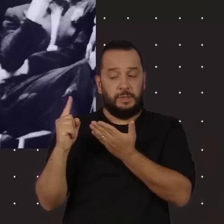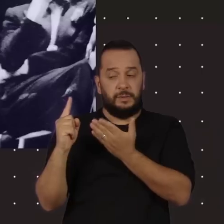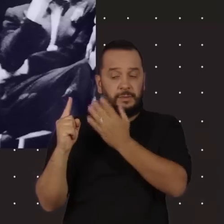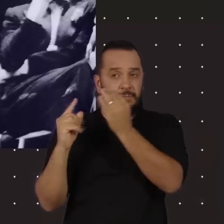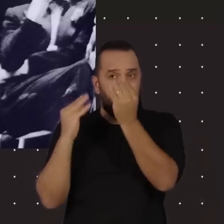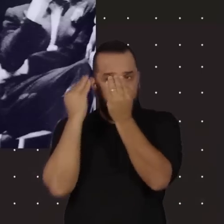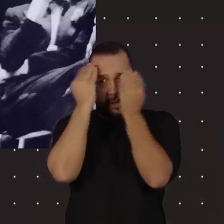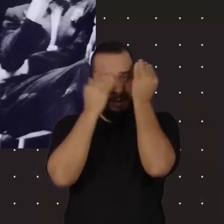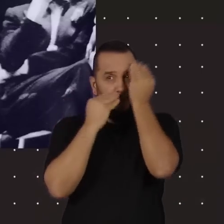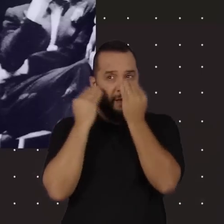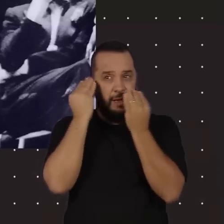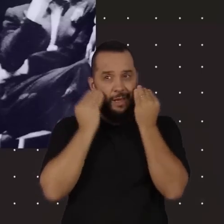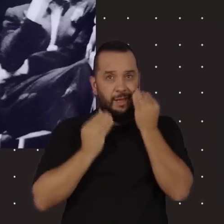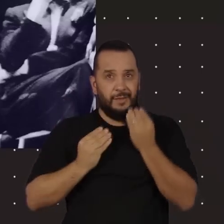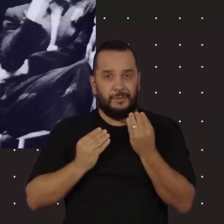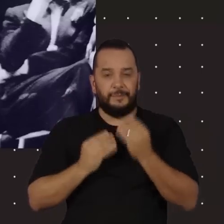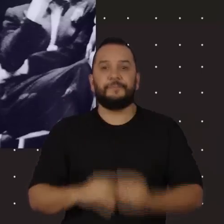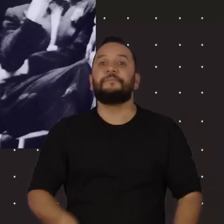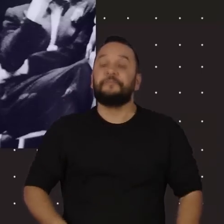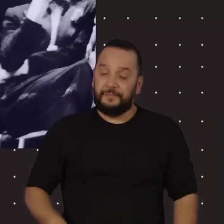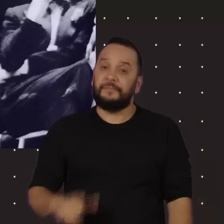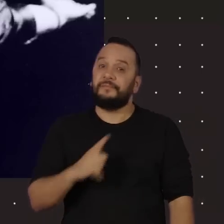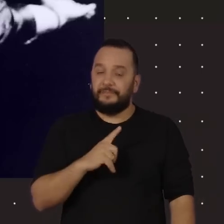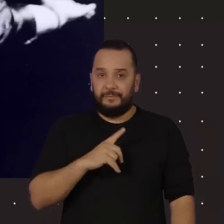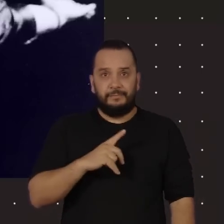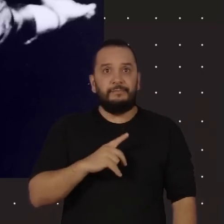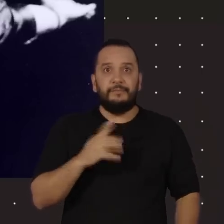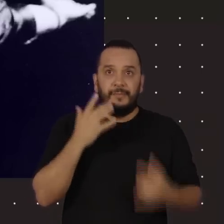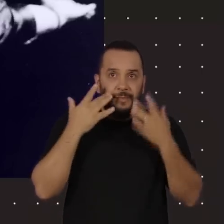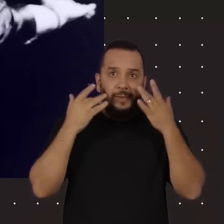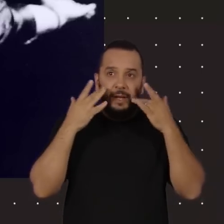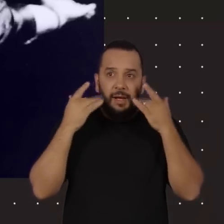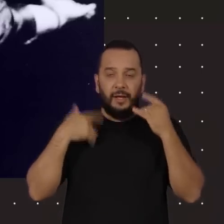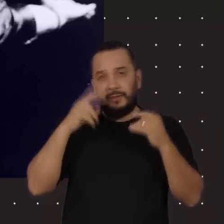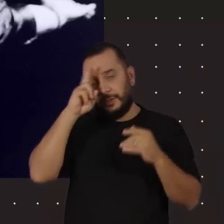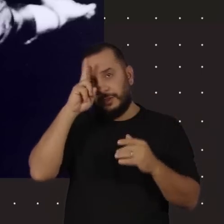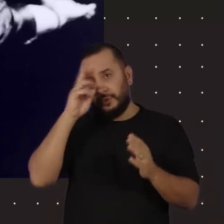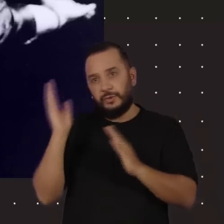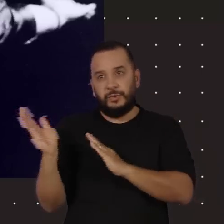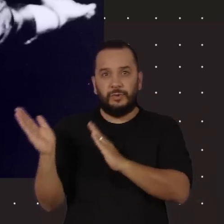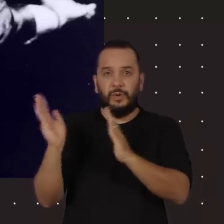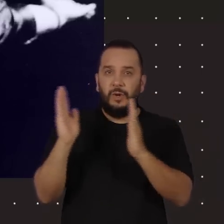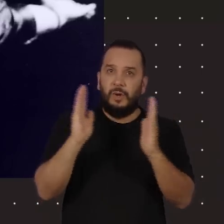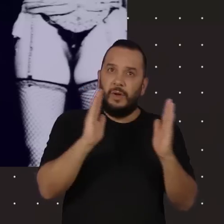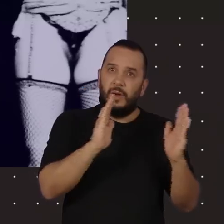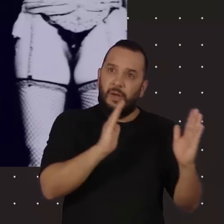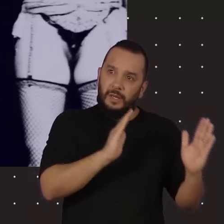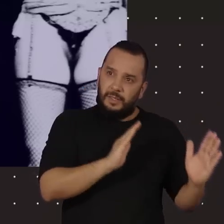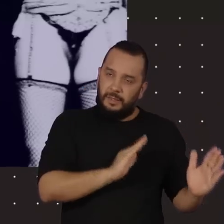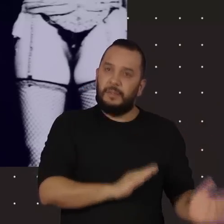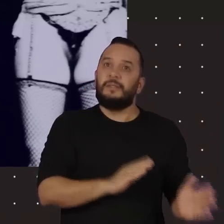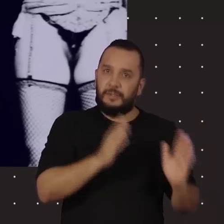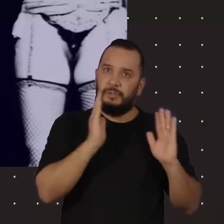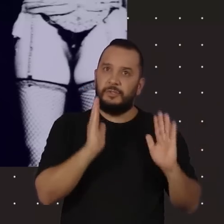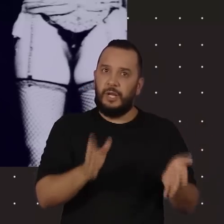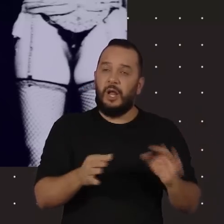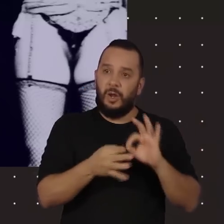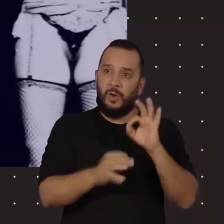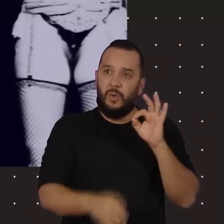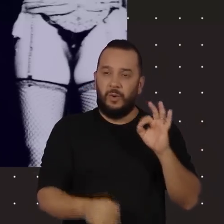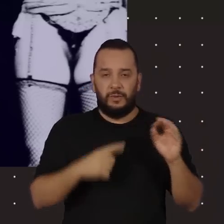esfaqueado. Essa peça já teve uma trajetória mais consistente, temporadas mais longas. Fomos para o Festival